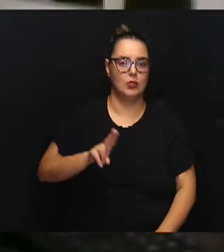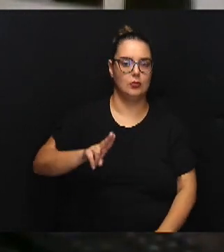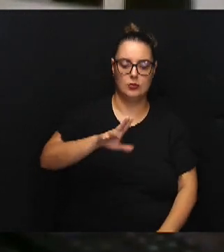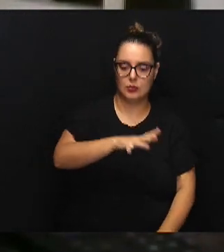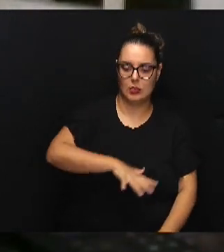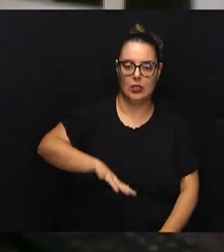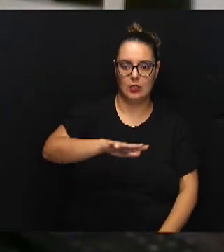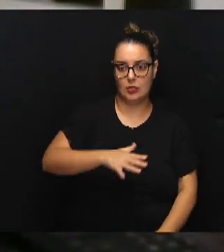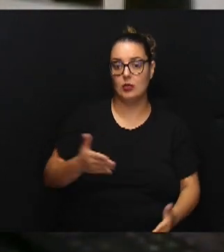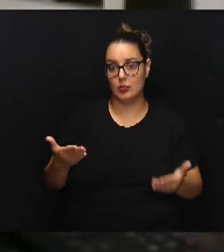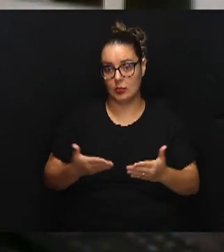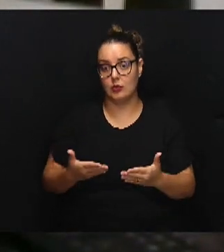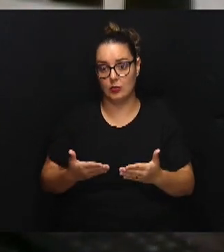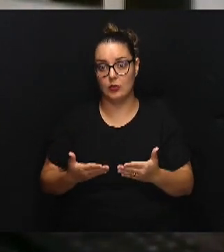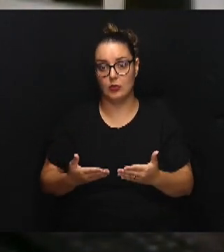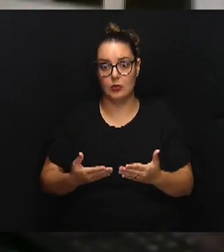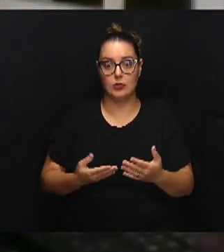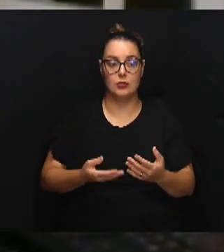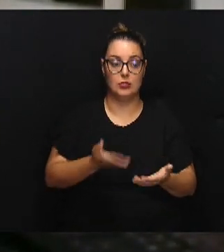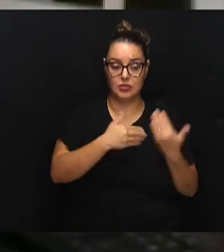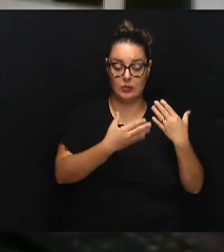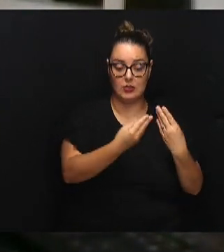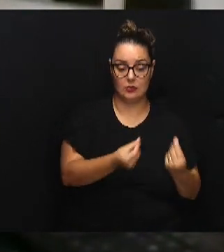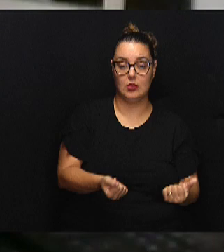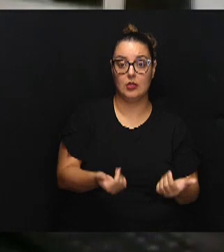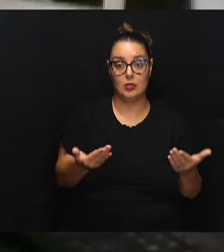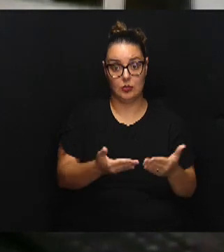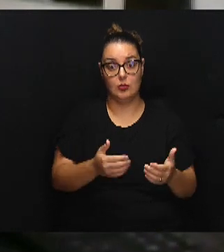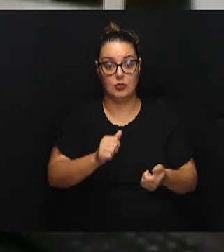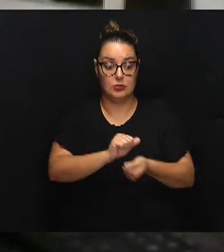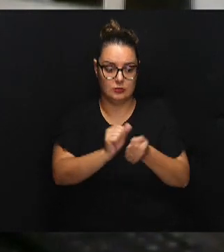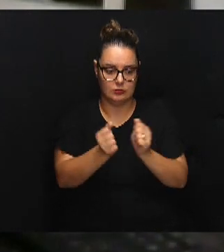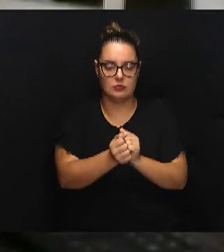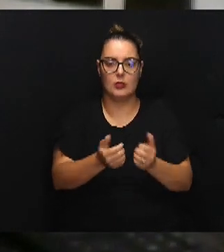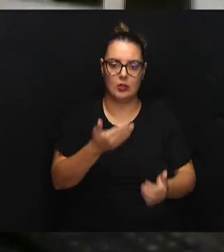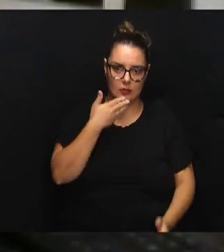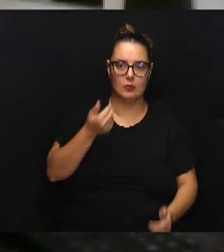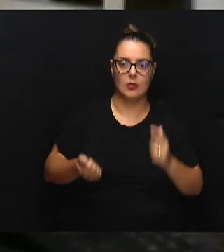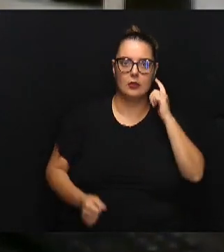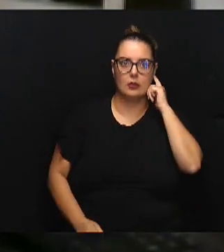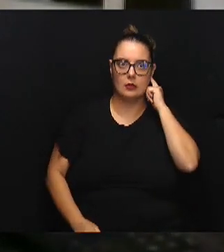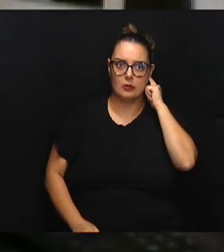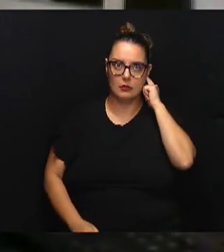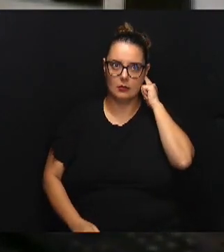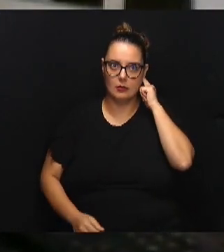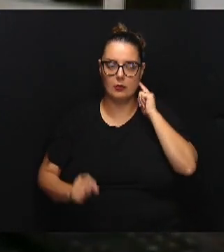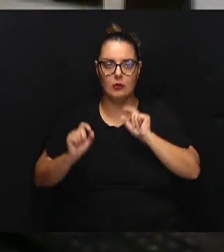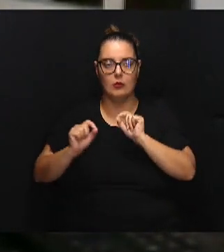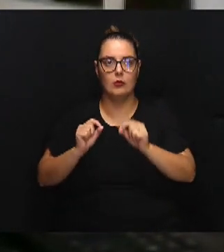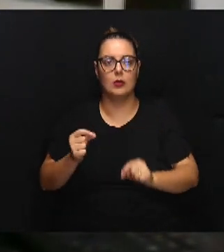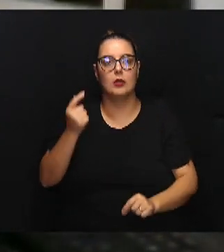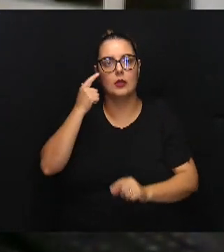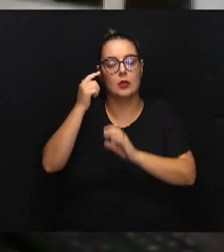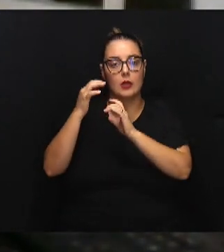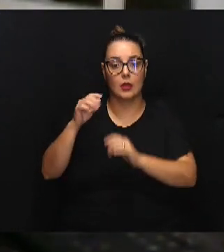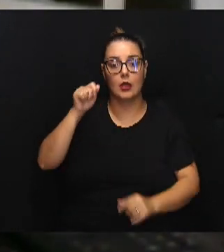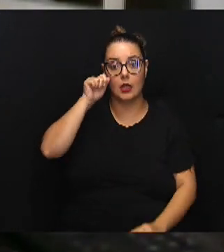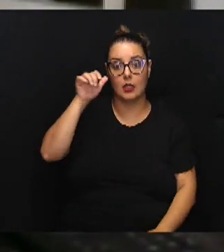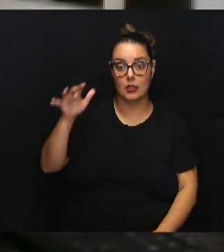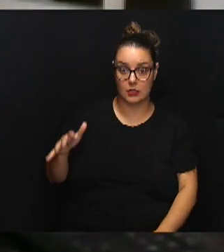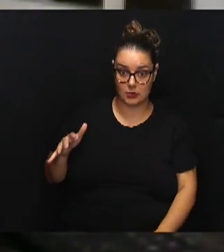áreas aí que hoje estão degradadas em antigos parques industriais. Mas o que dá para a gente considerar, Alexandra, é